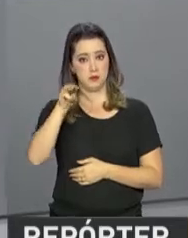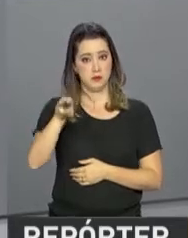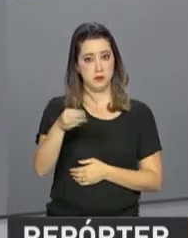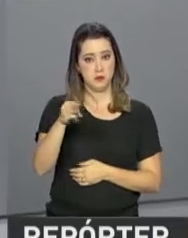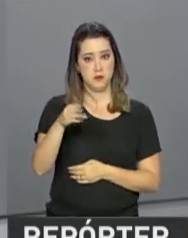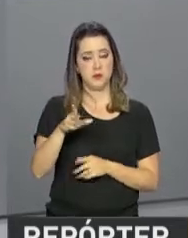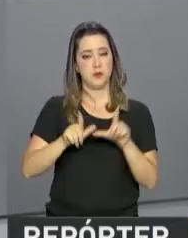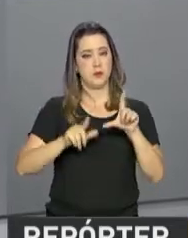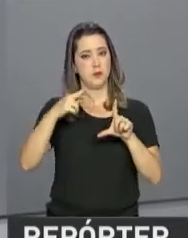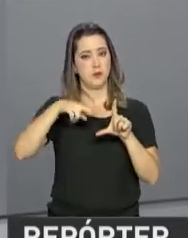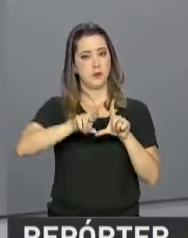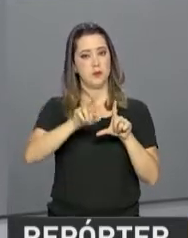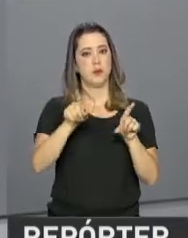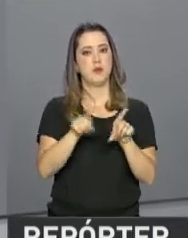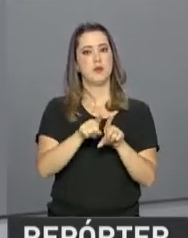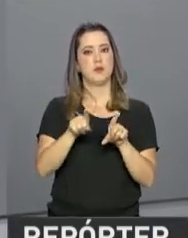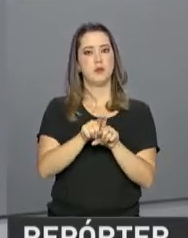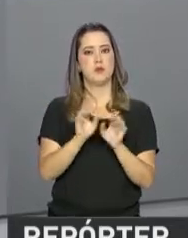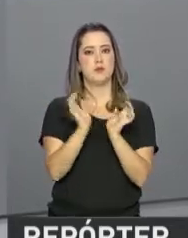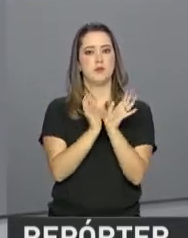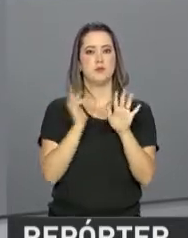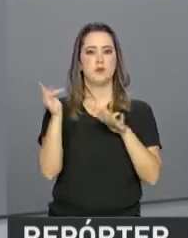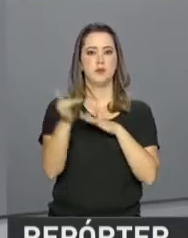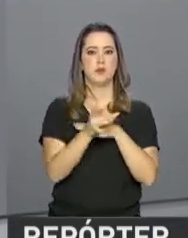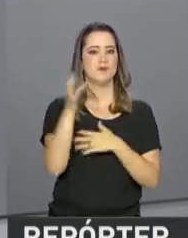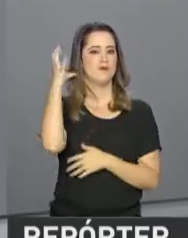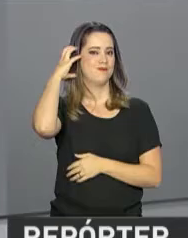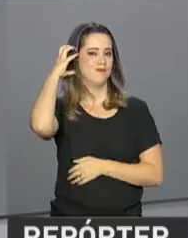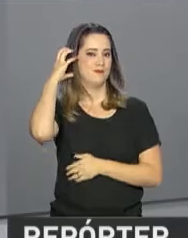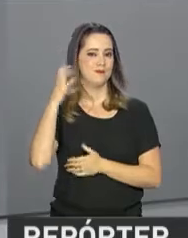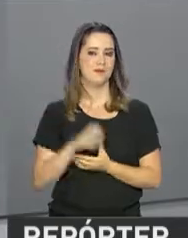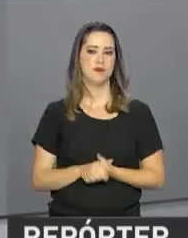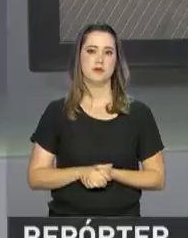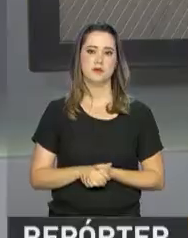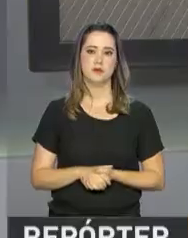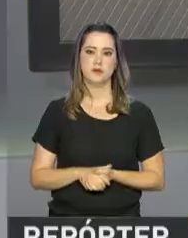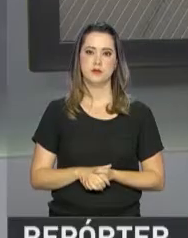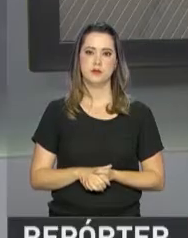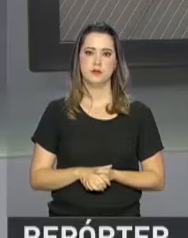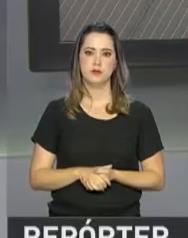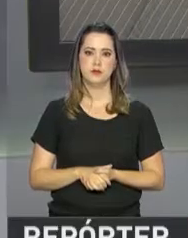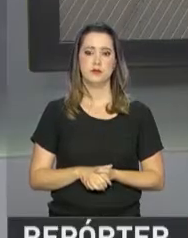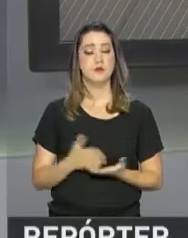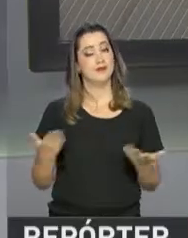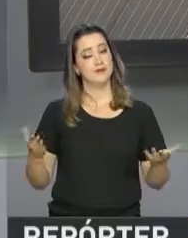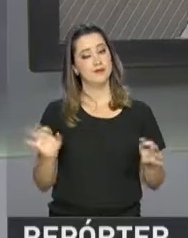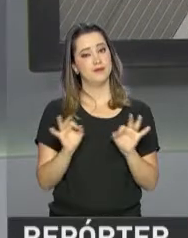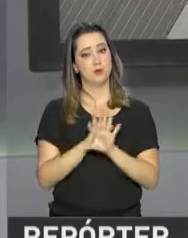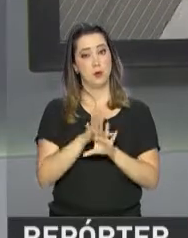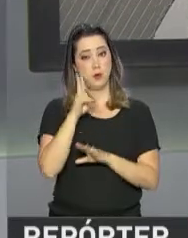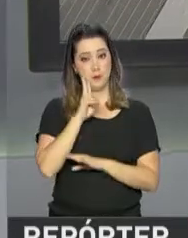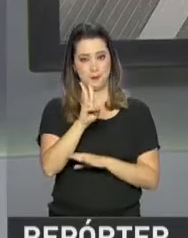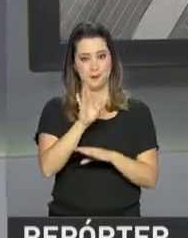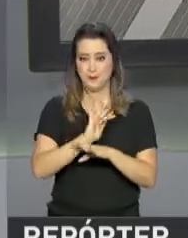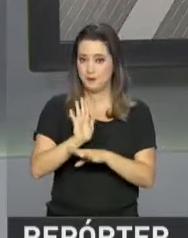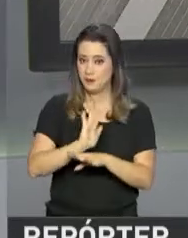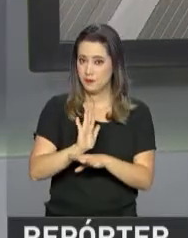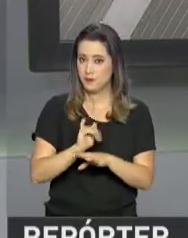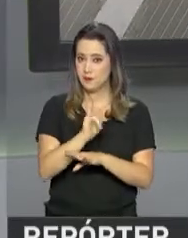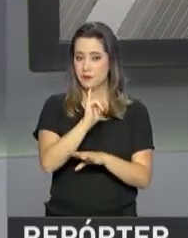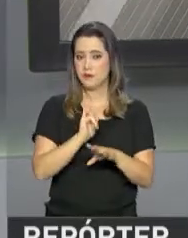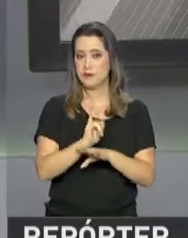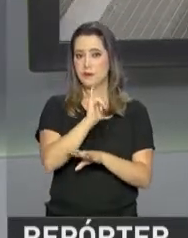pela tv nbr e também pelas redes sociais e rádios bom nós ficamos por aqui você pode rever